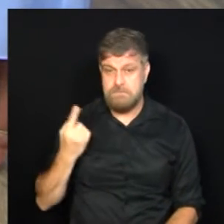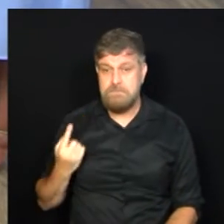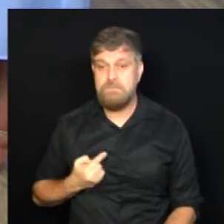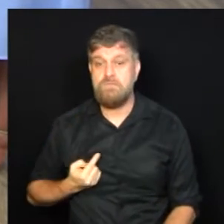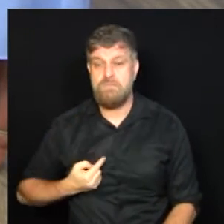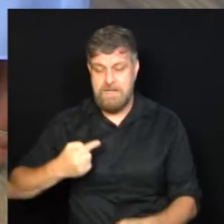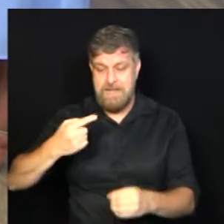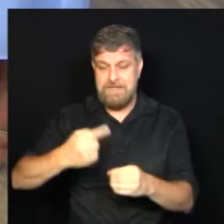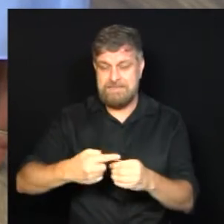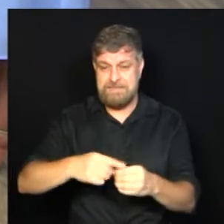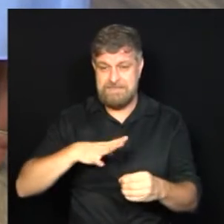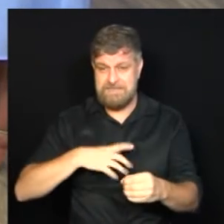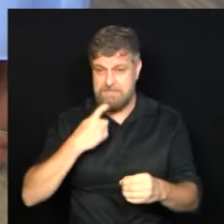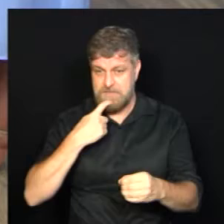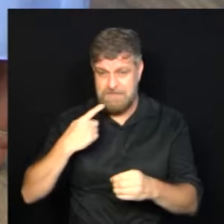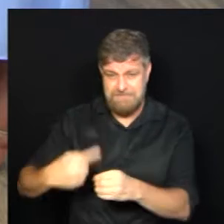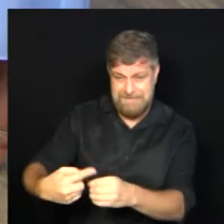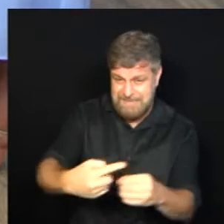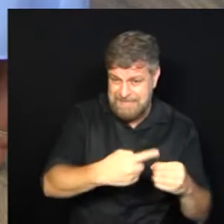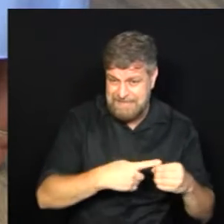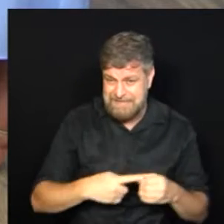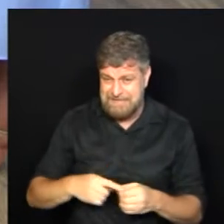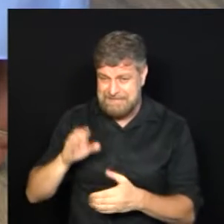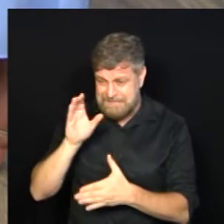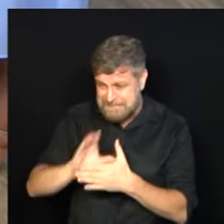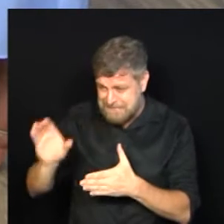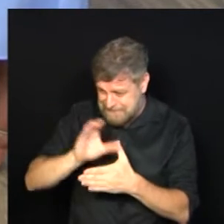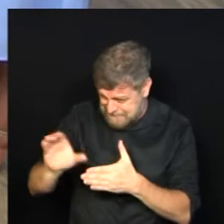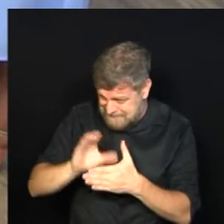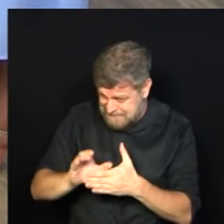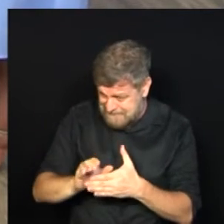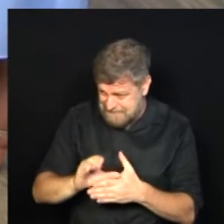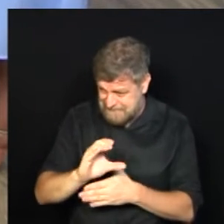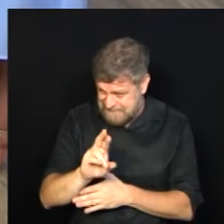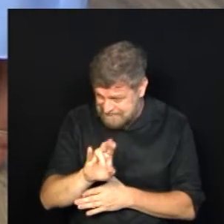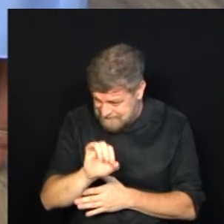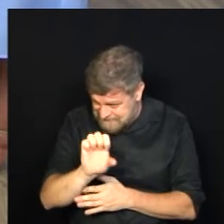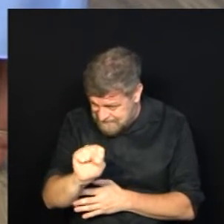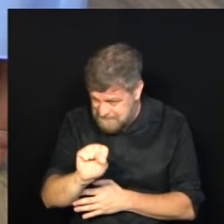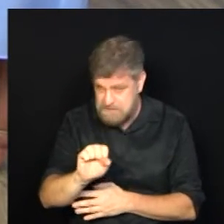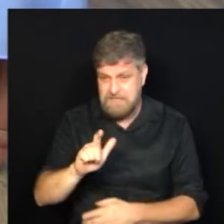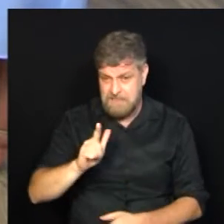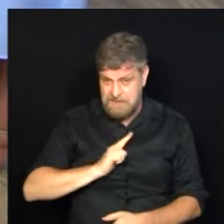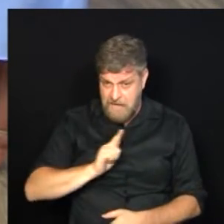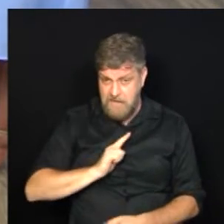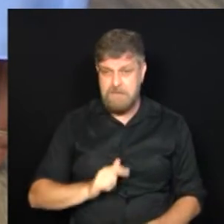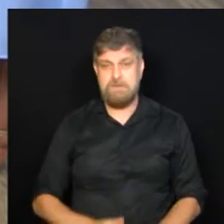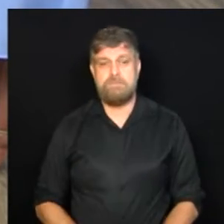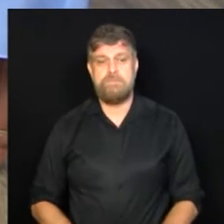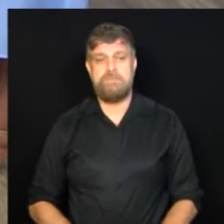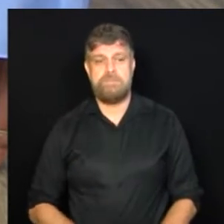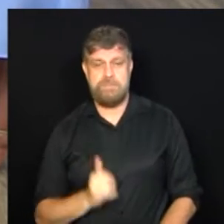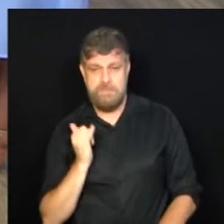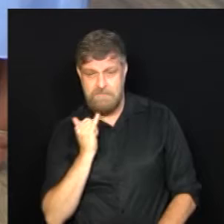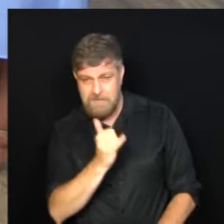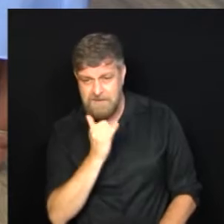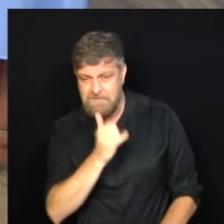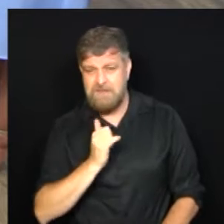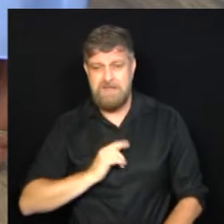de Campinas tem a pior crise externa? Isso mesmo. A gente vem falando da questão da venda